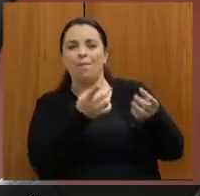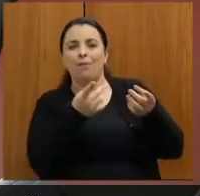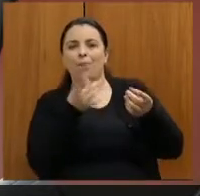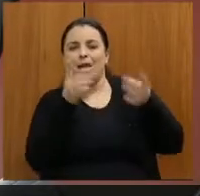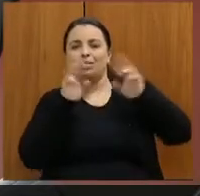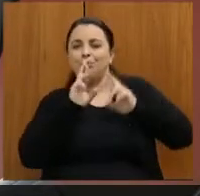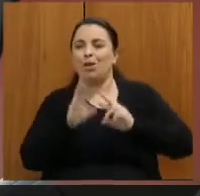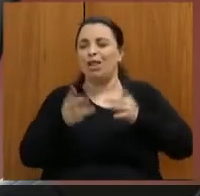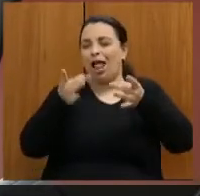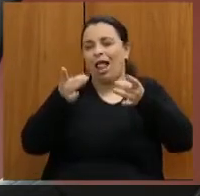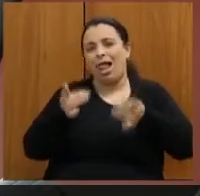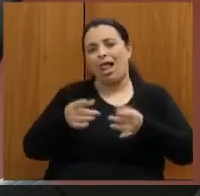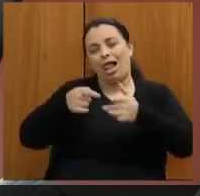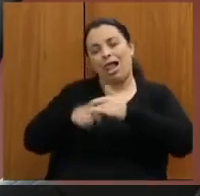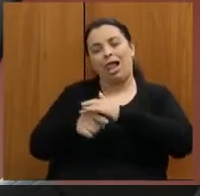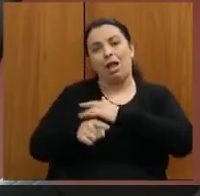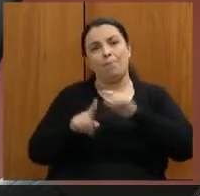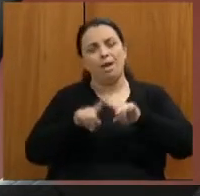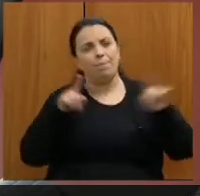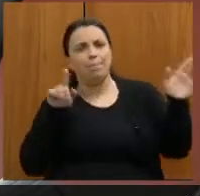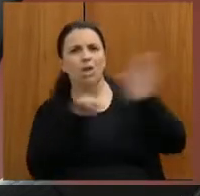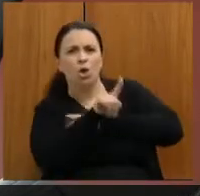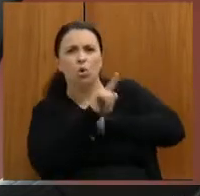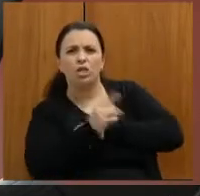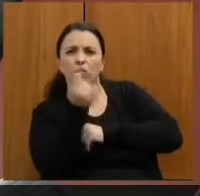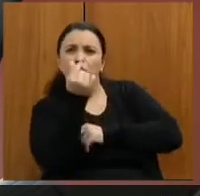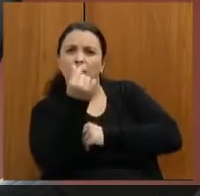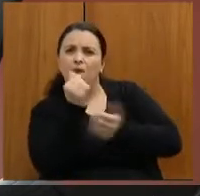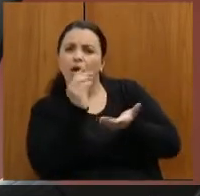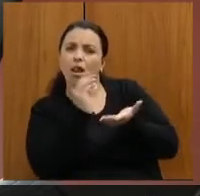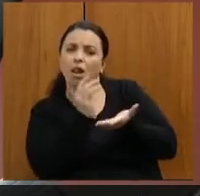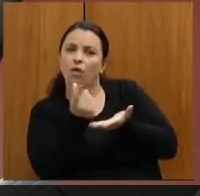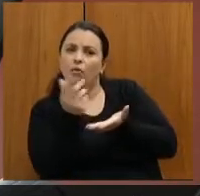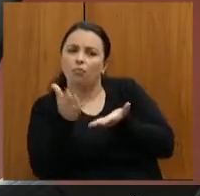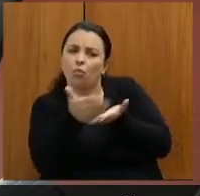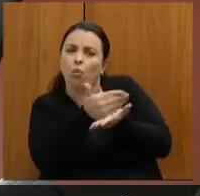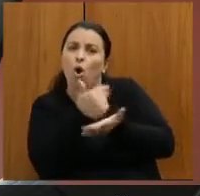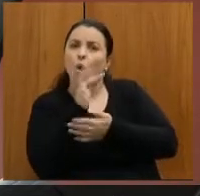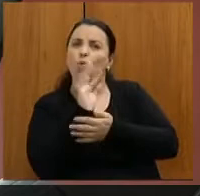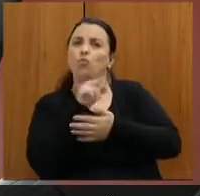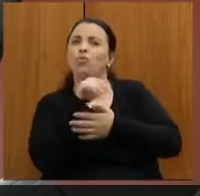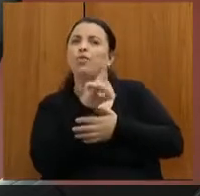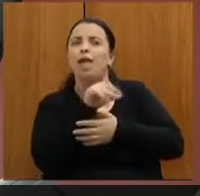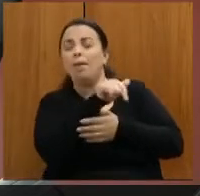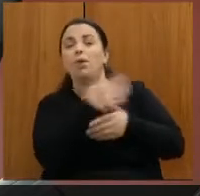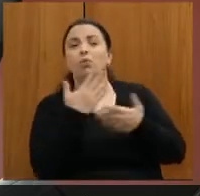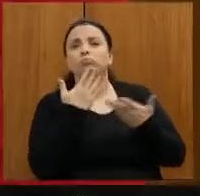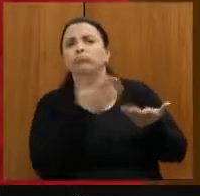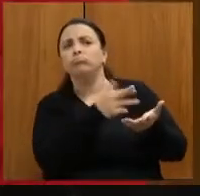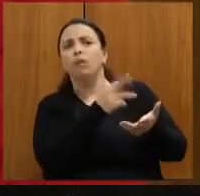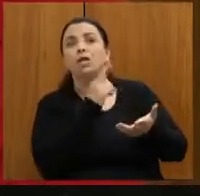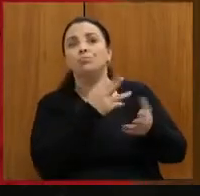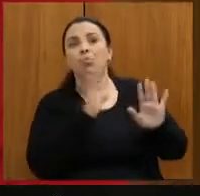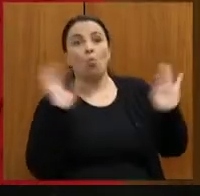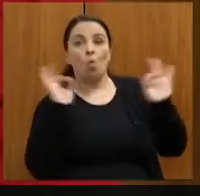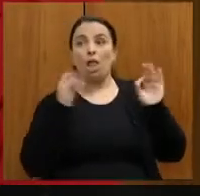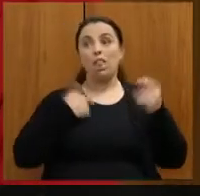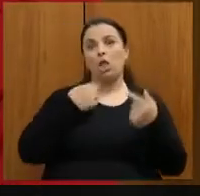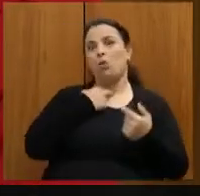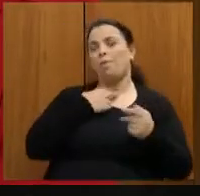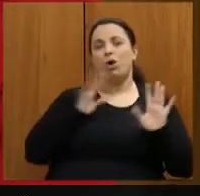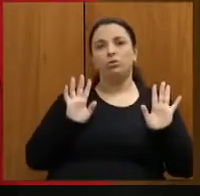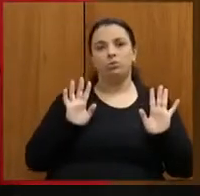mas quando a gente pergunta do dinheiro do fundeb não é com ele então eu quero deixar esse protesto e quero dentro da minha questão de ordem